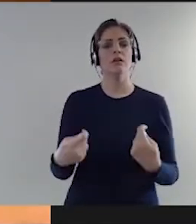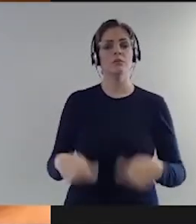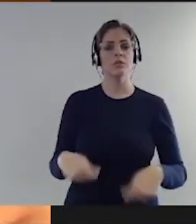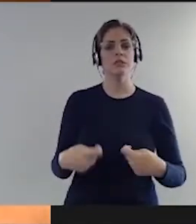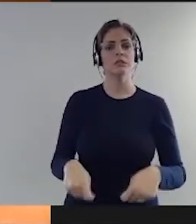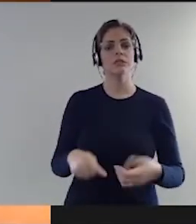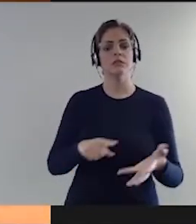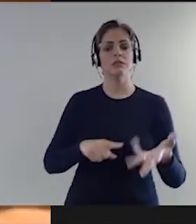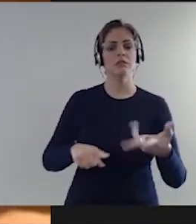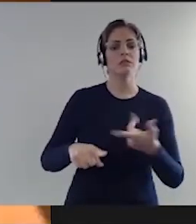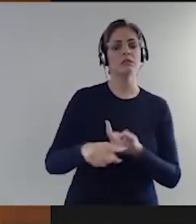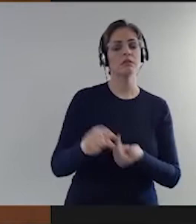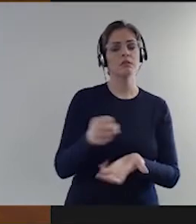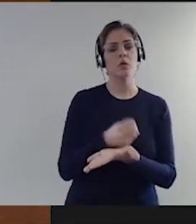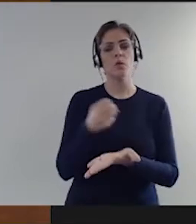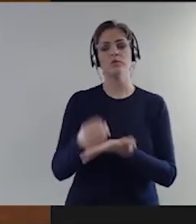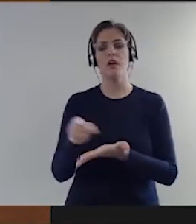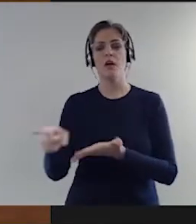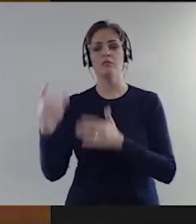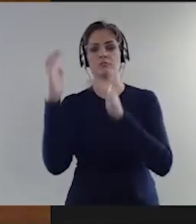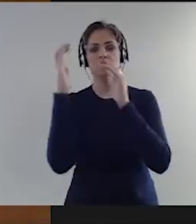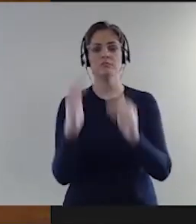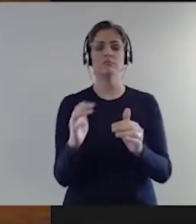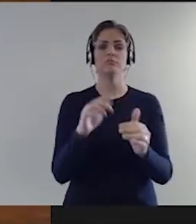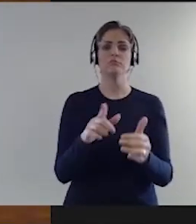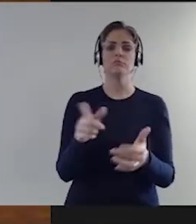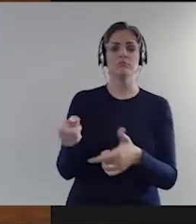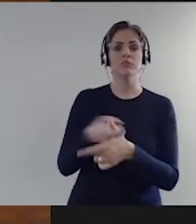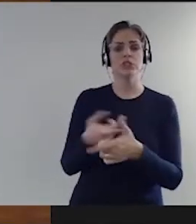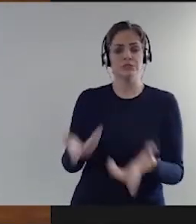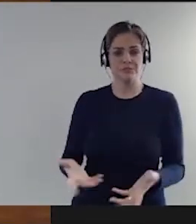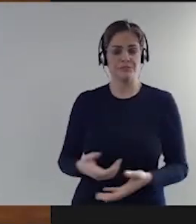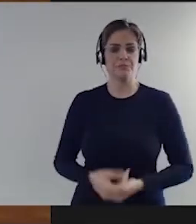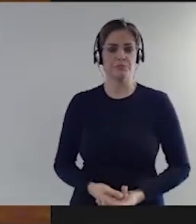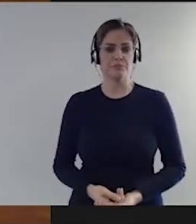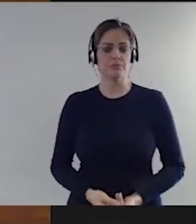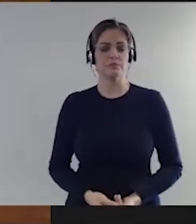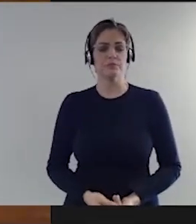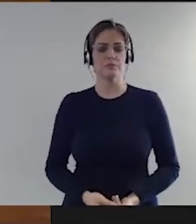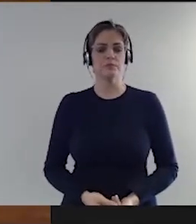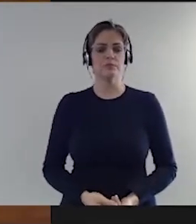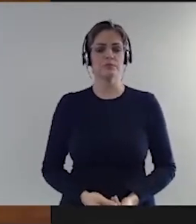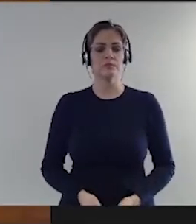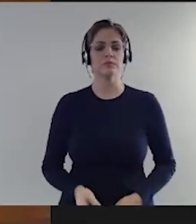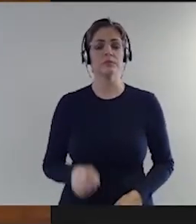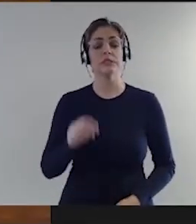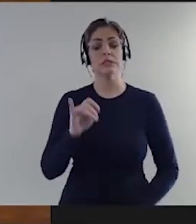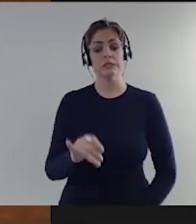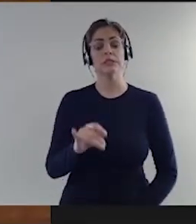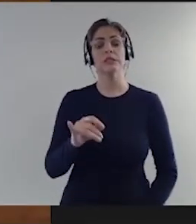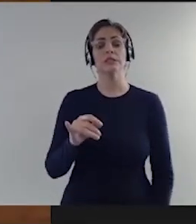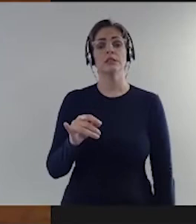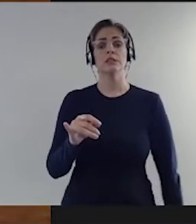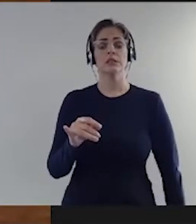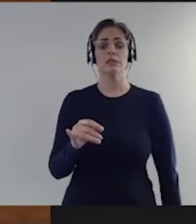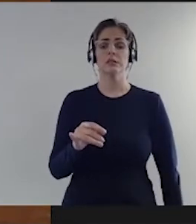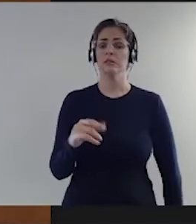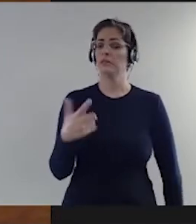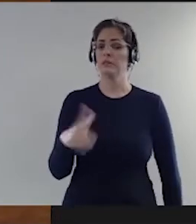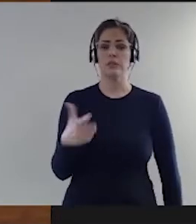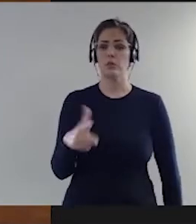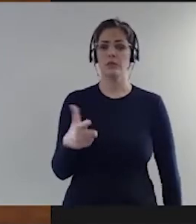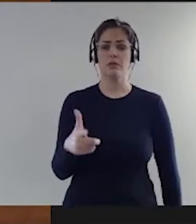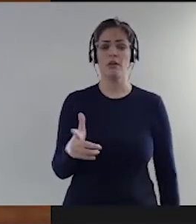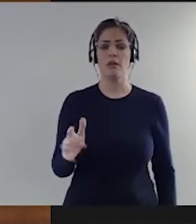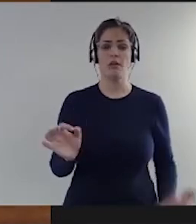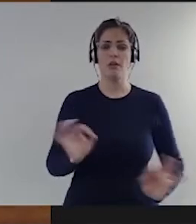dos interesses do credor. Ora, nas situações em que o interesse do credor não mais